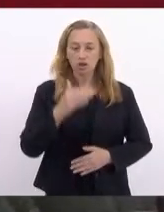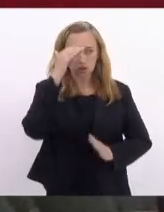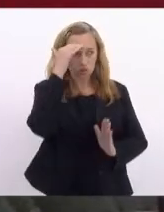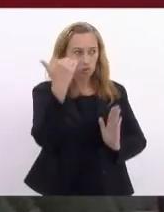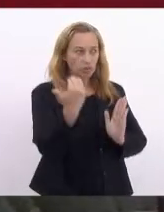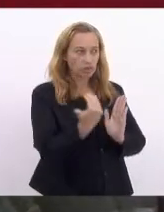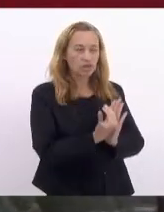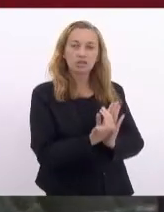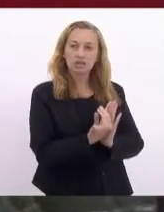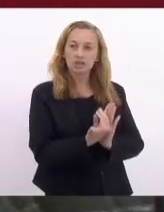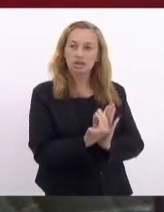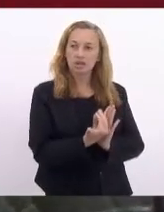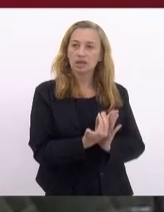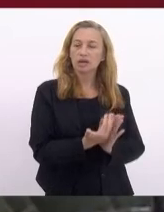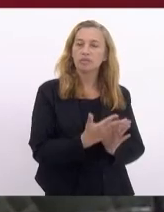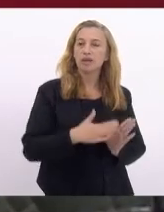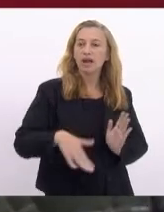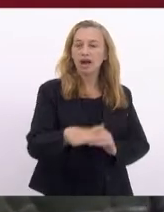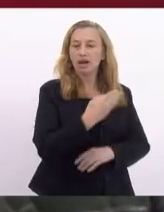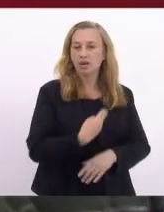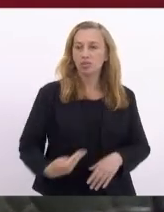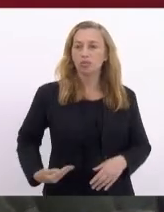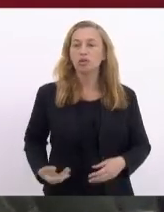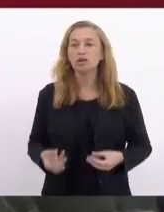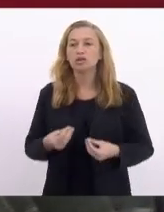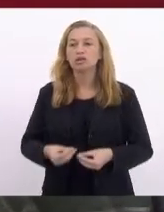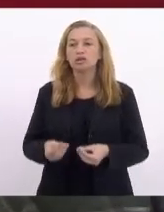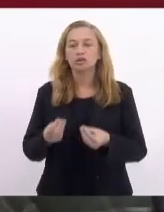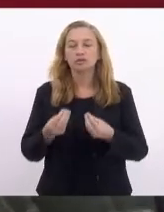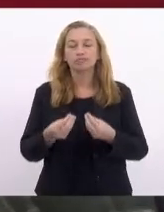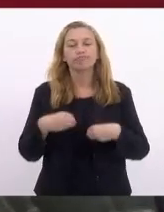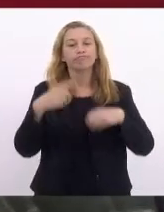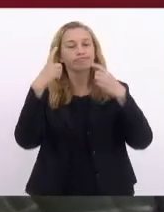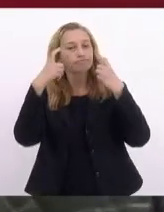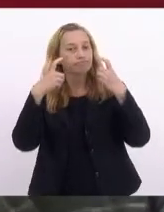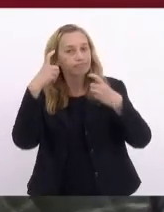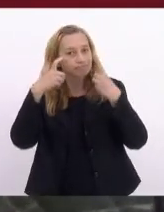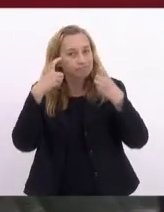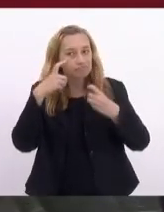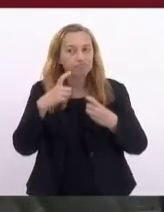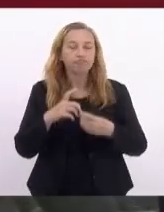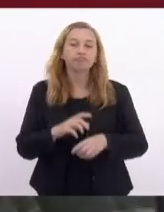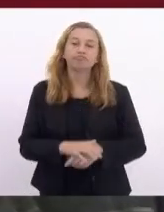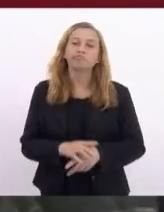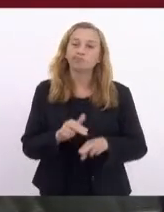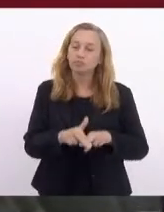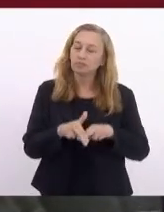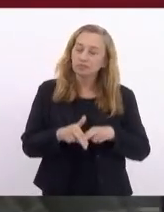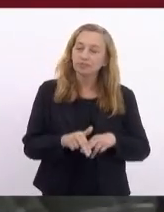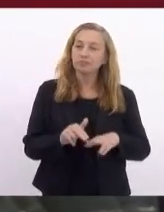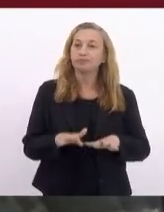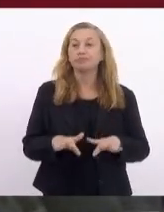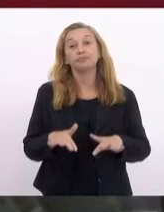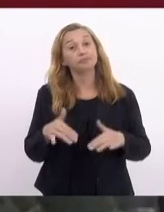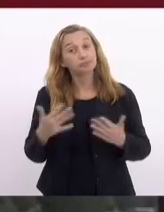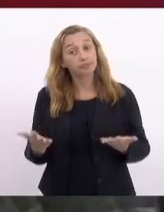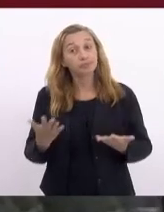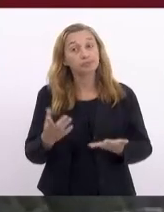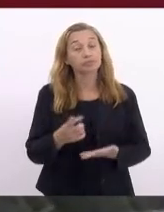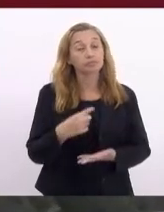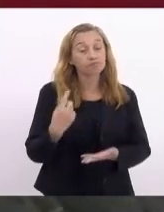ente público, isso nos dá uma extrema preocupação, motivo pelo qual